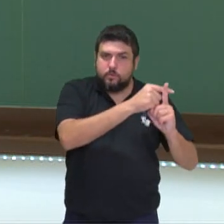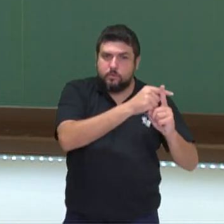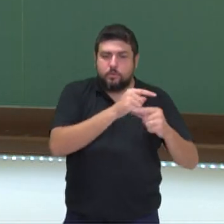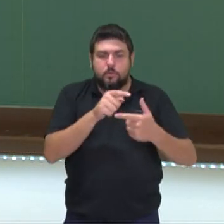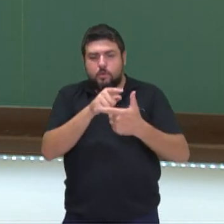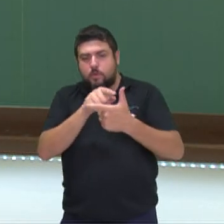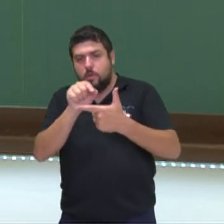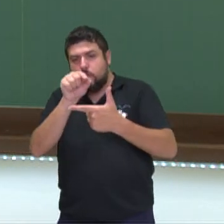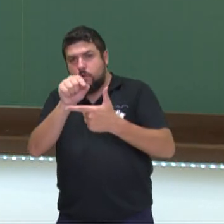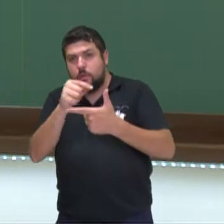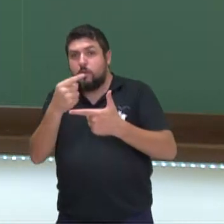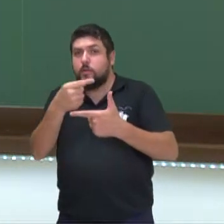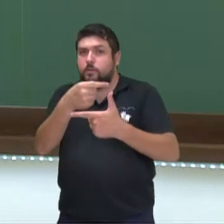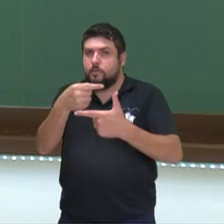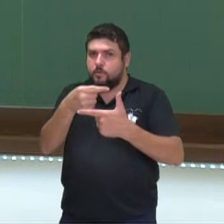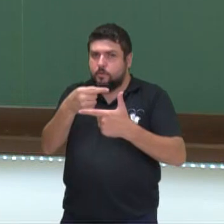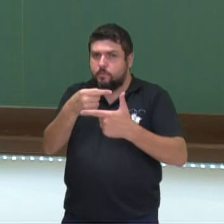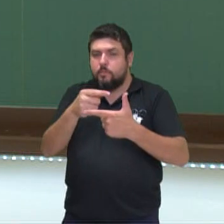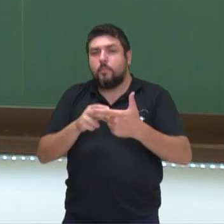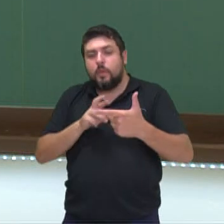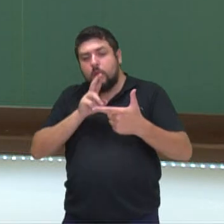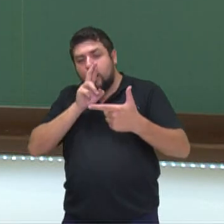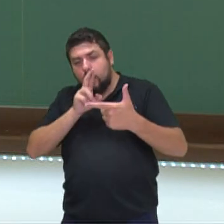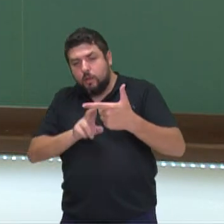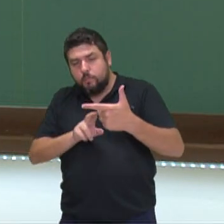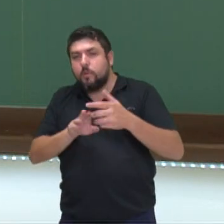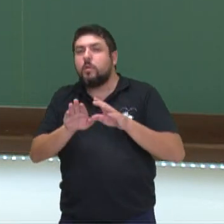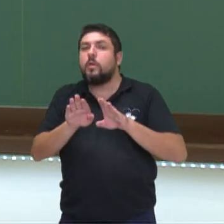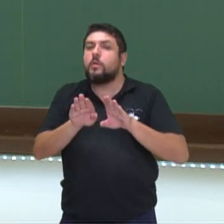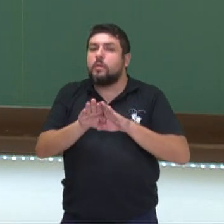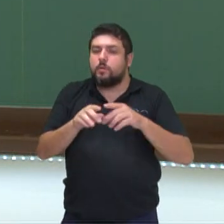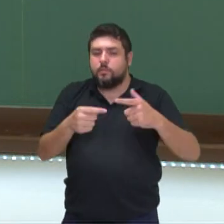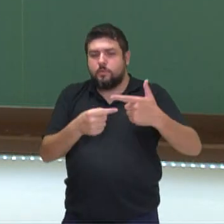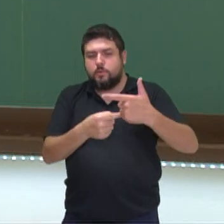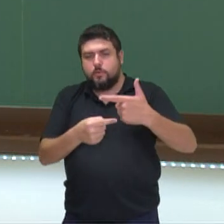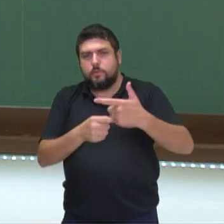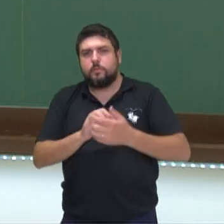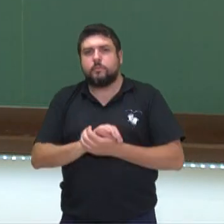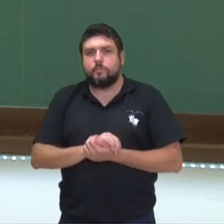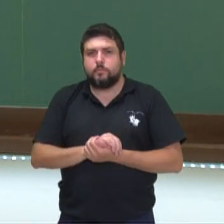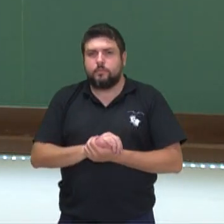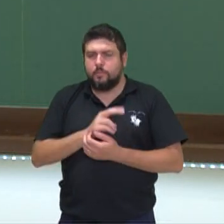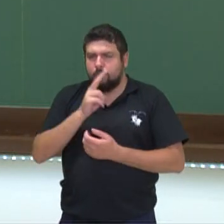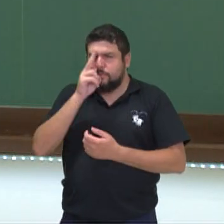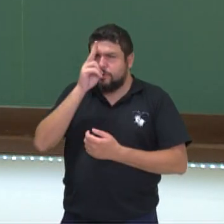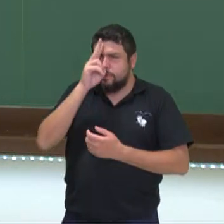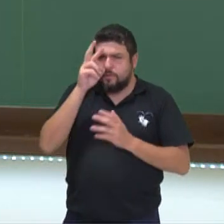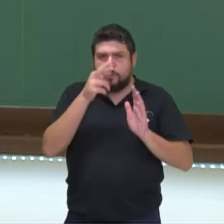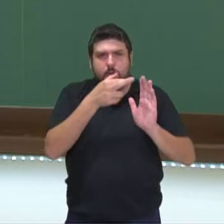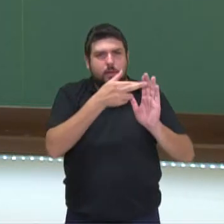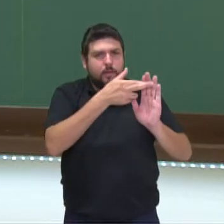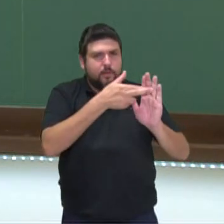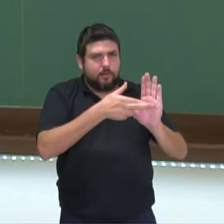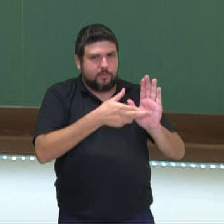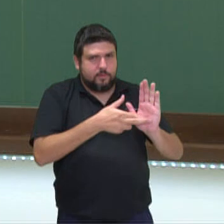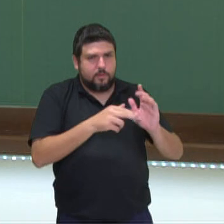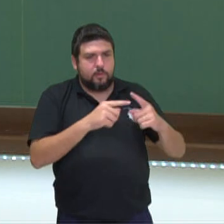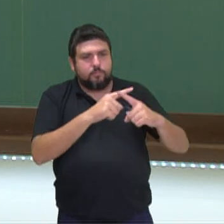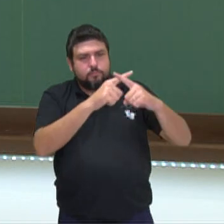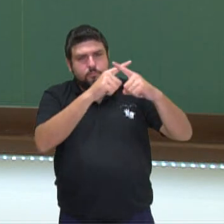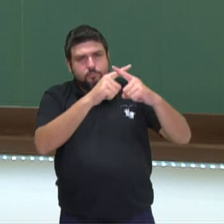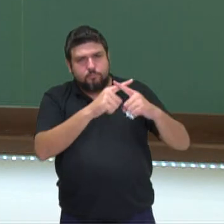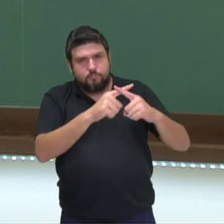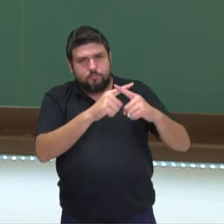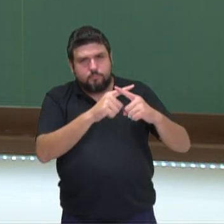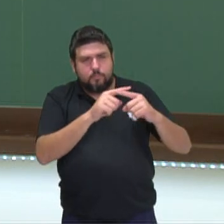o resultado será negativo. Então, as mesmas regras da multiplicação, as mesmas regras dos sinais